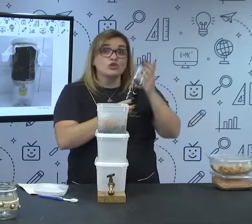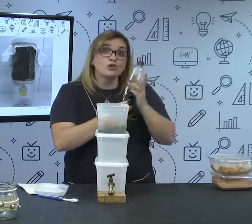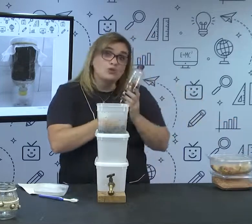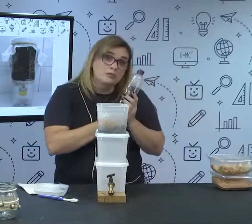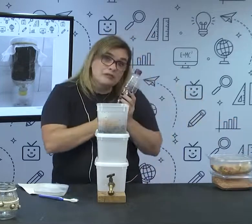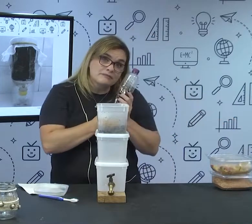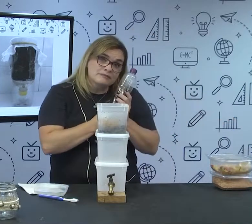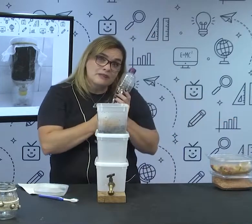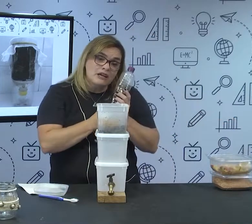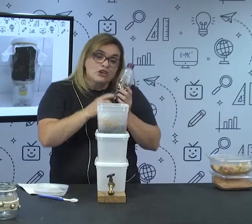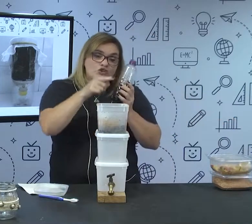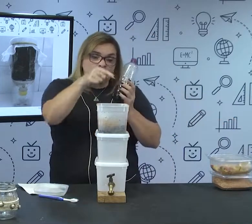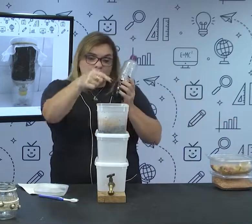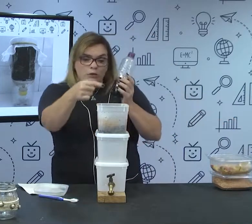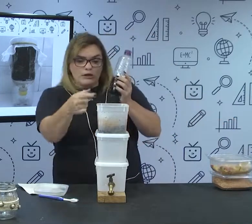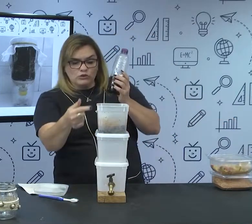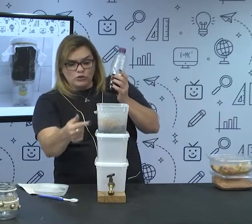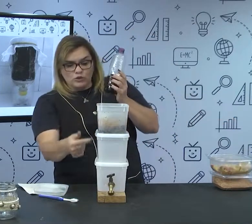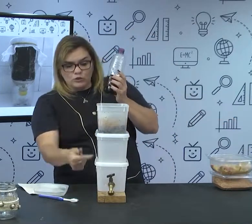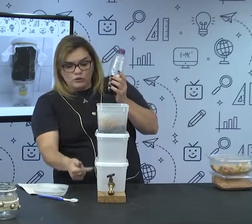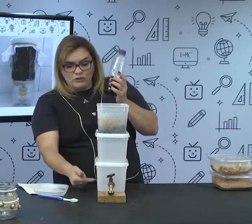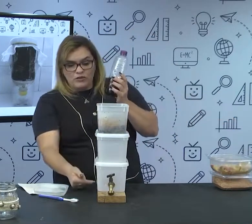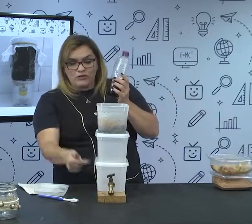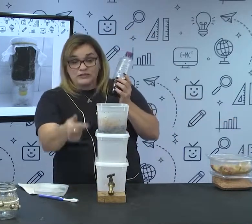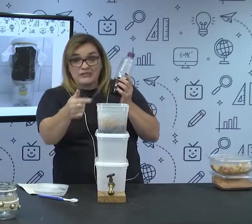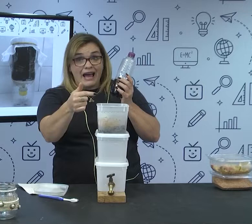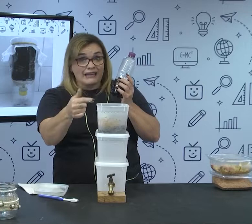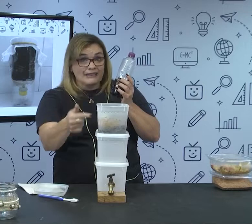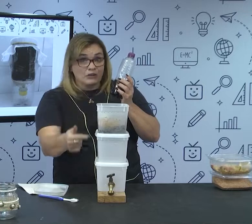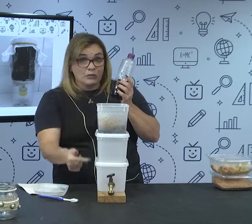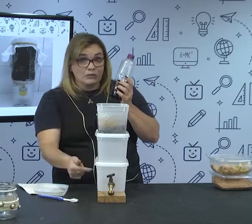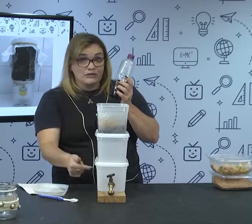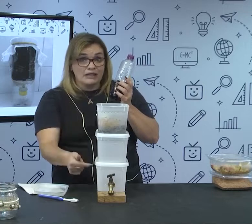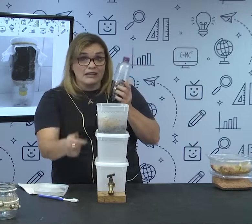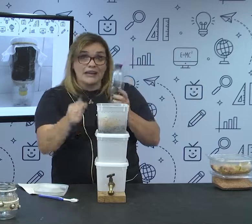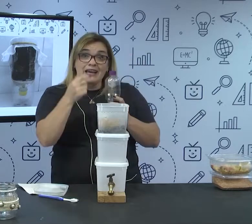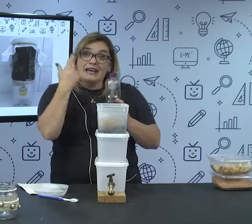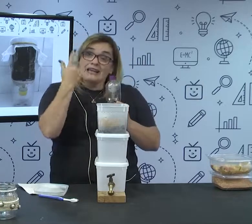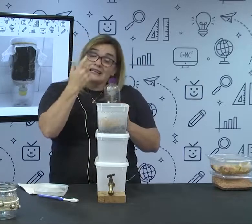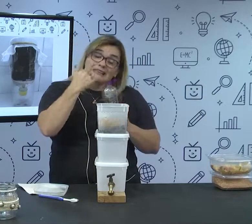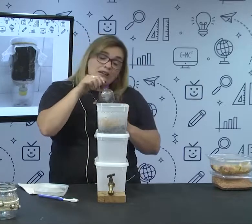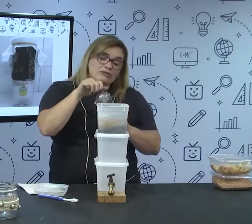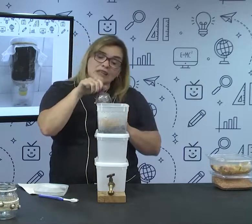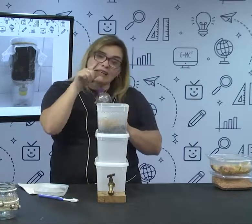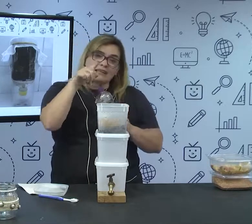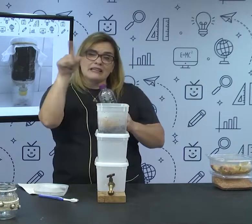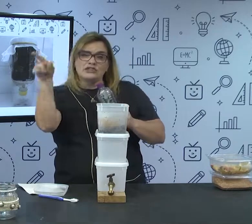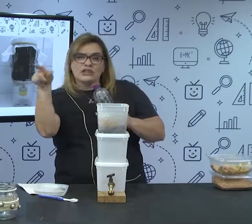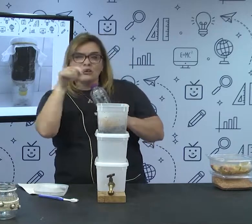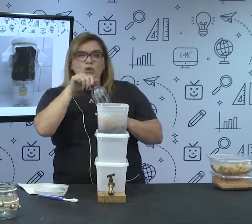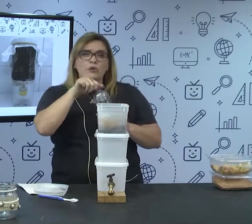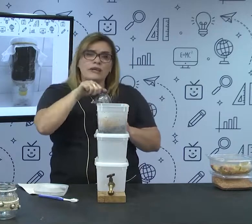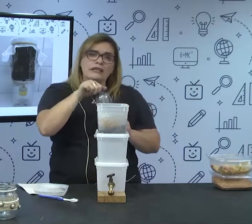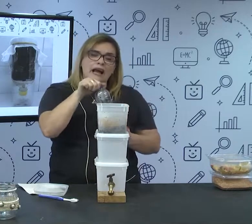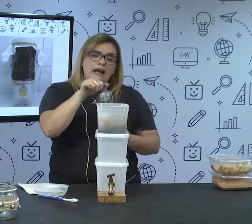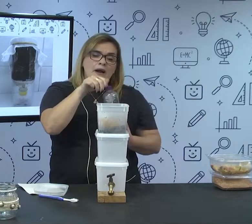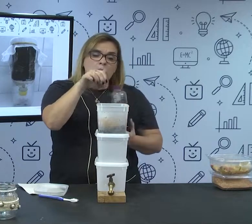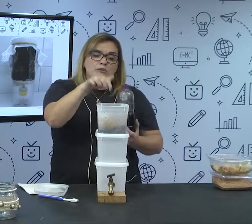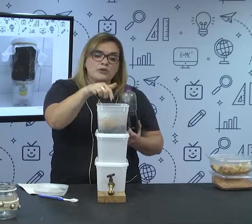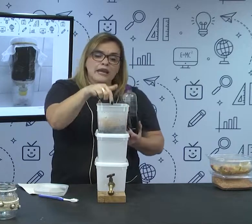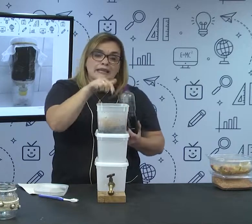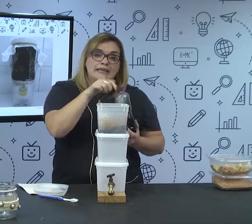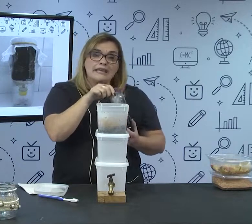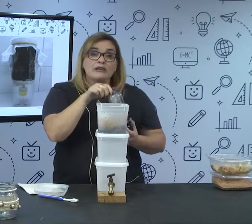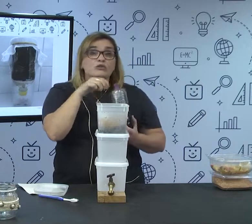é o chorume. Só que quando o chorume sai da composteira, ele não tem aquele cheiro ruim